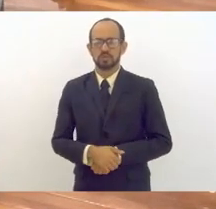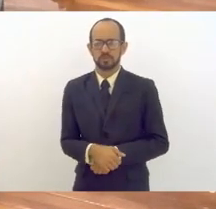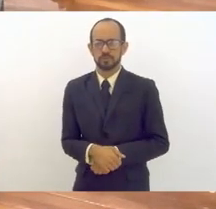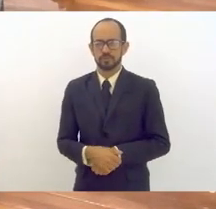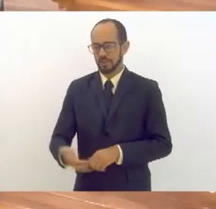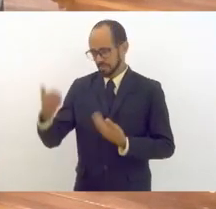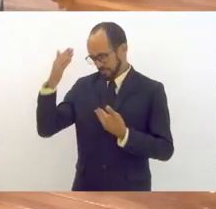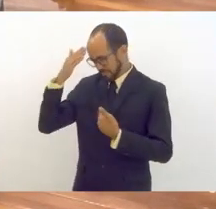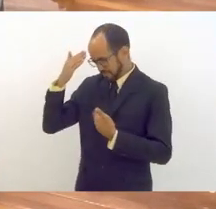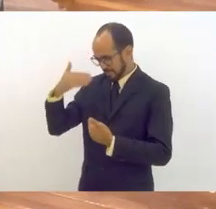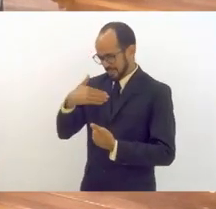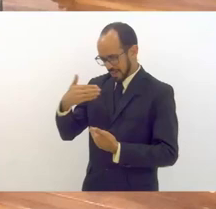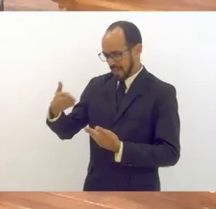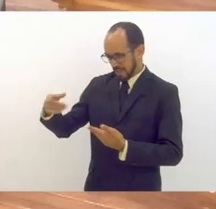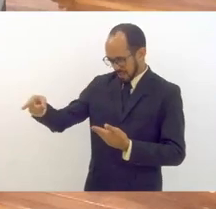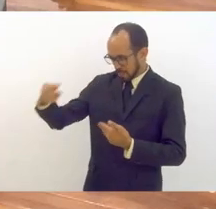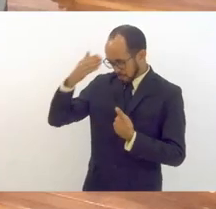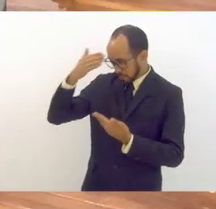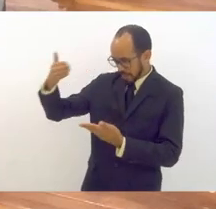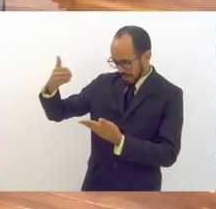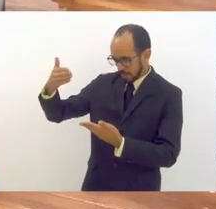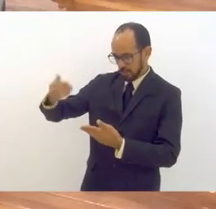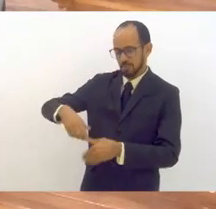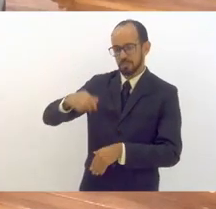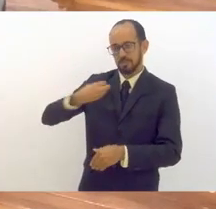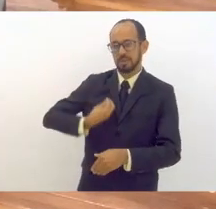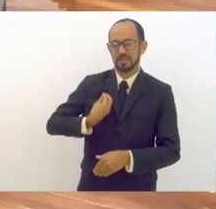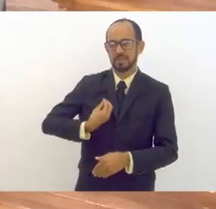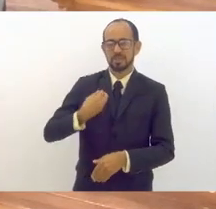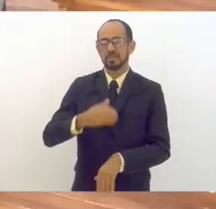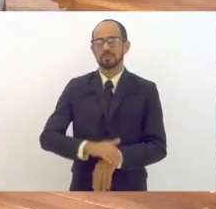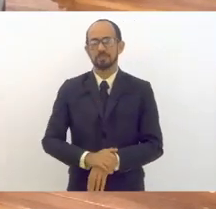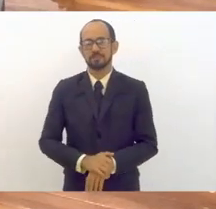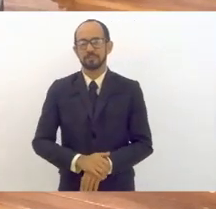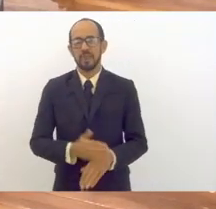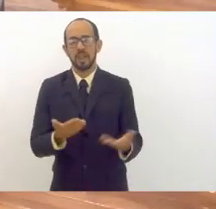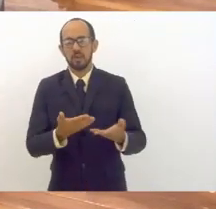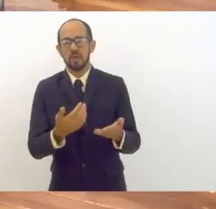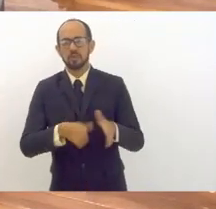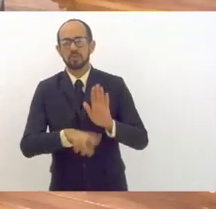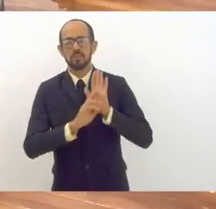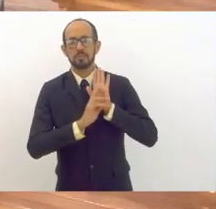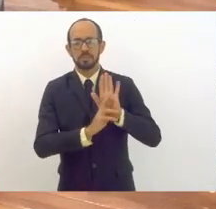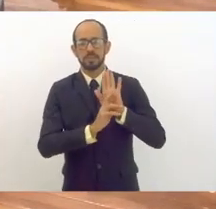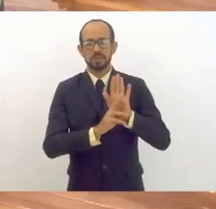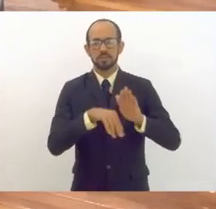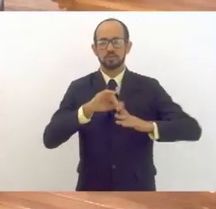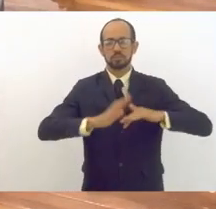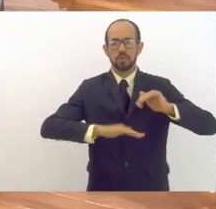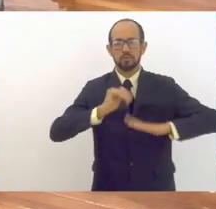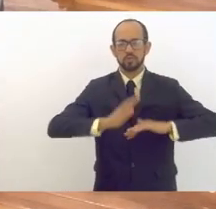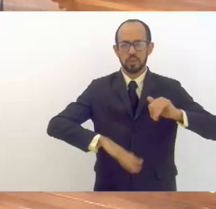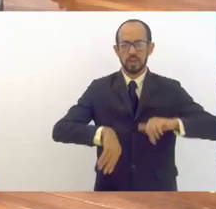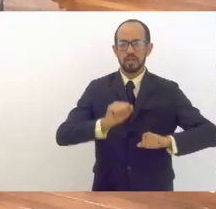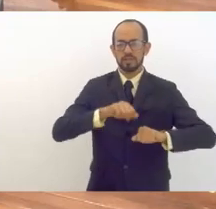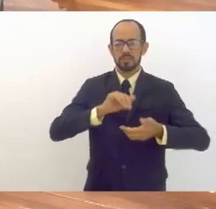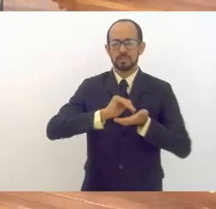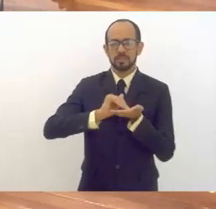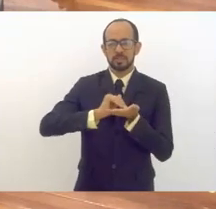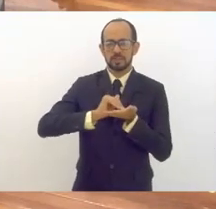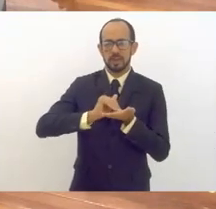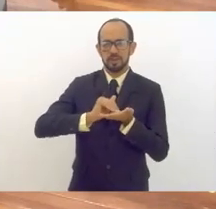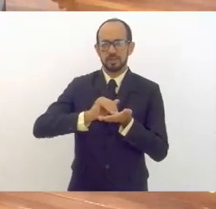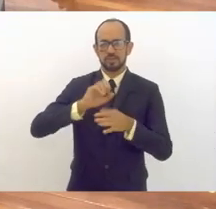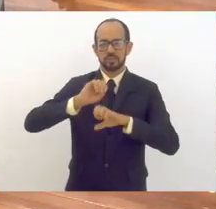Muito obrigado, Nádia, pela presença. E, bom, eu passo a palavra, então, para os representantes do Sindicato Estadual Profissionais de Educação, Diogo